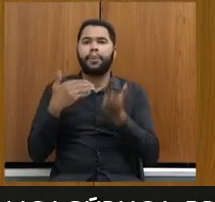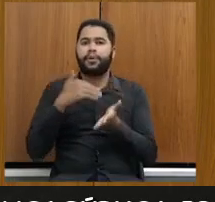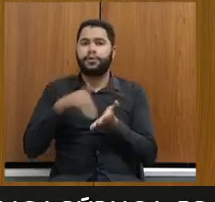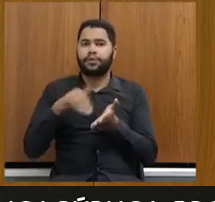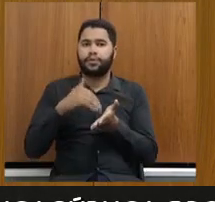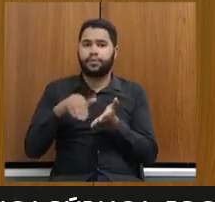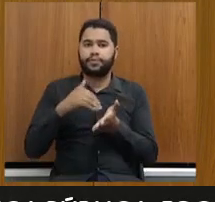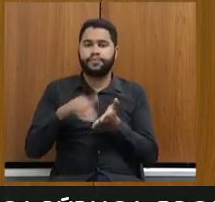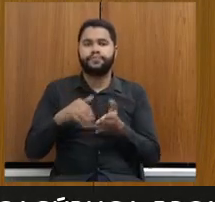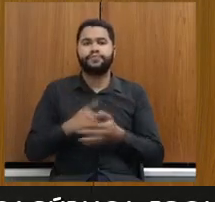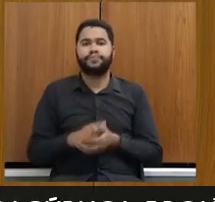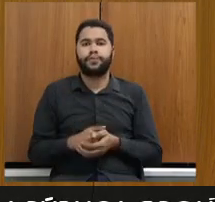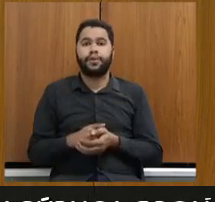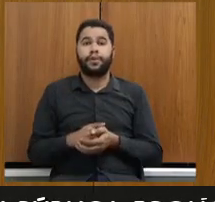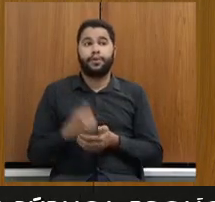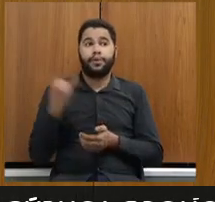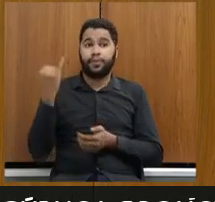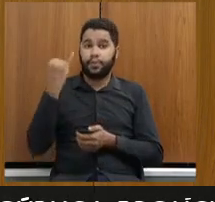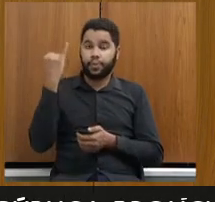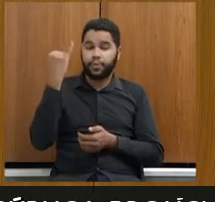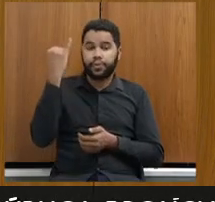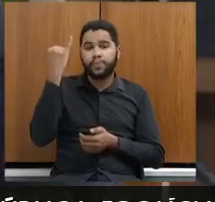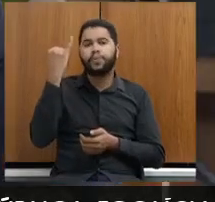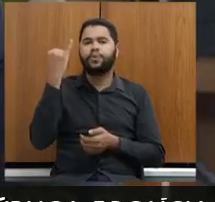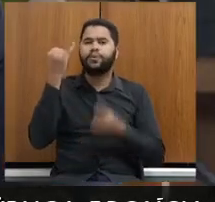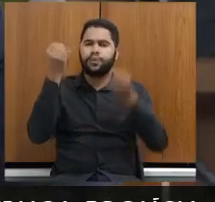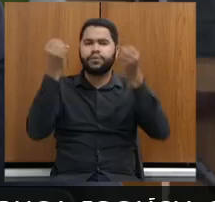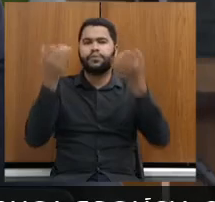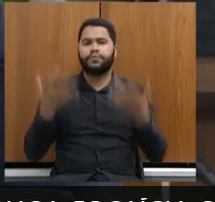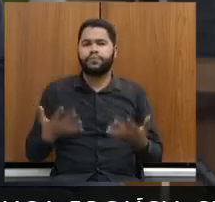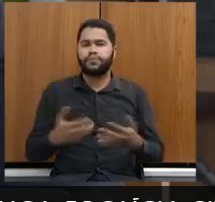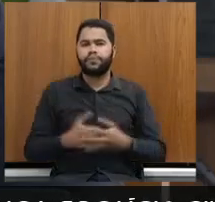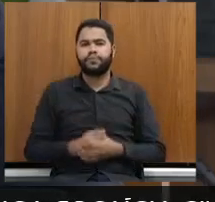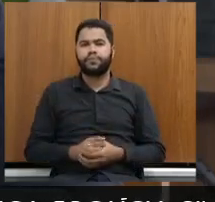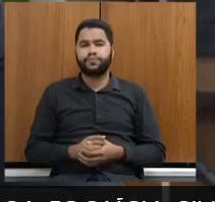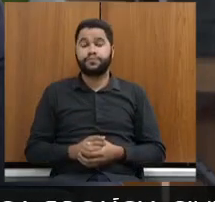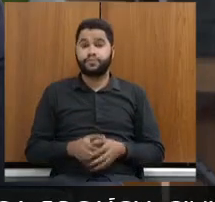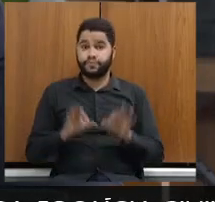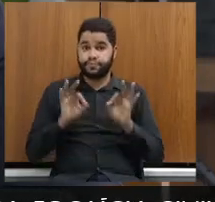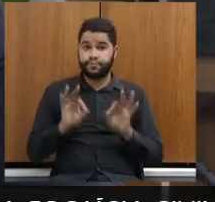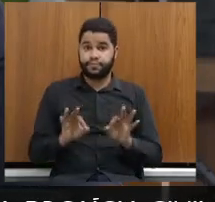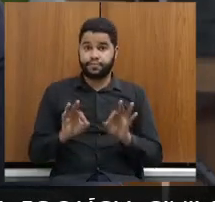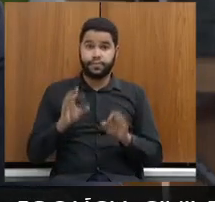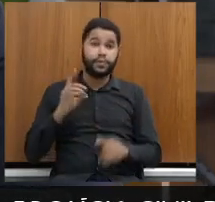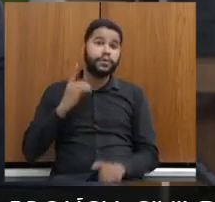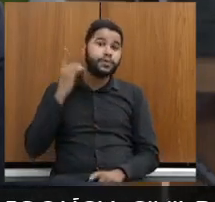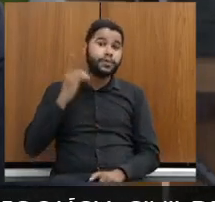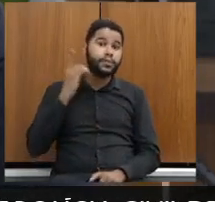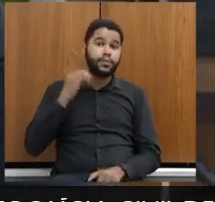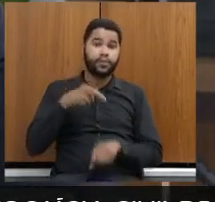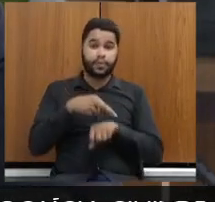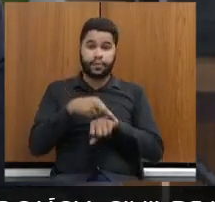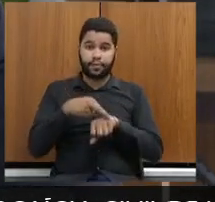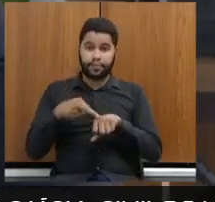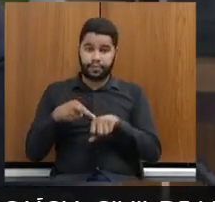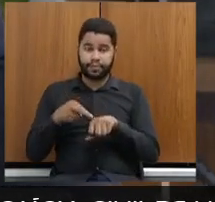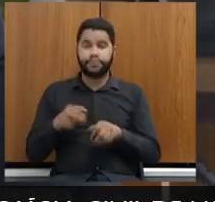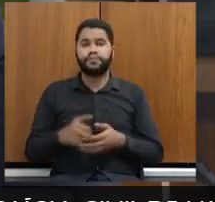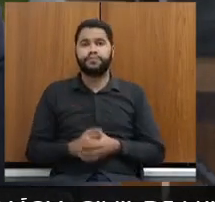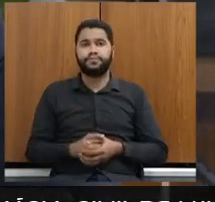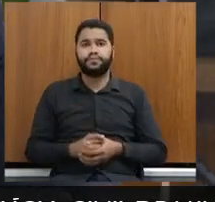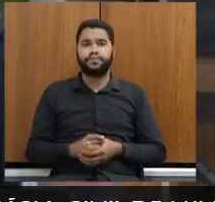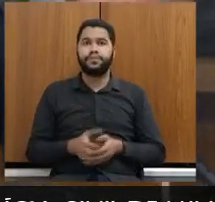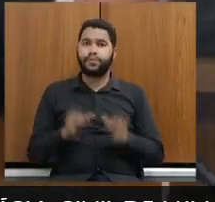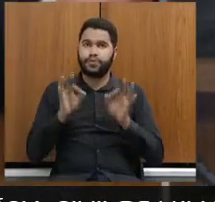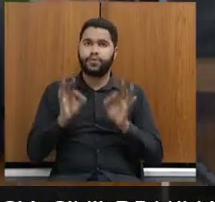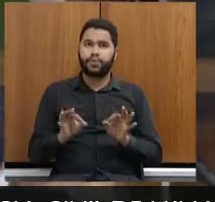secretário e direto é importante dizer isso tá certo Deputado sargento Rodrigues é a